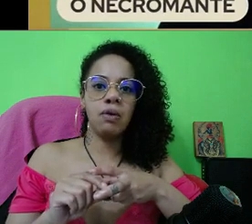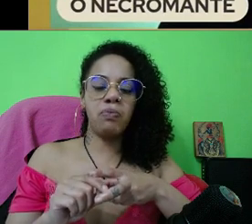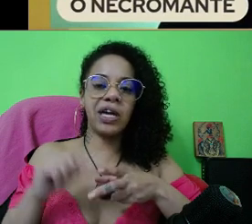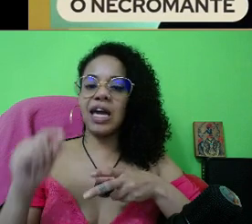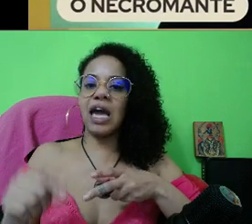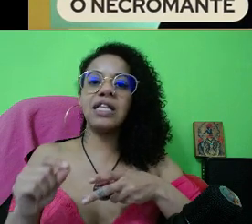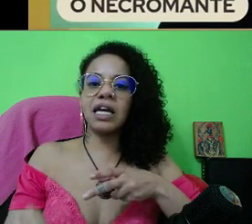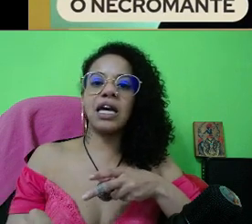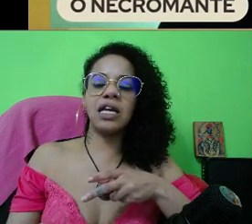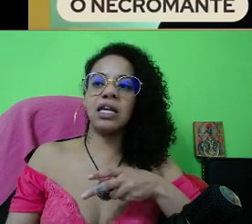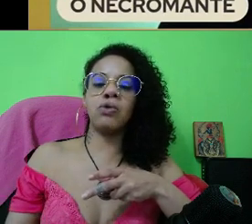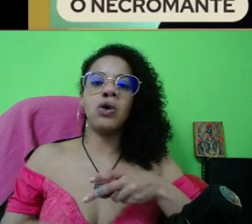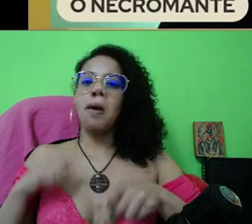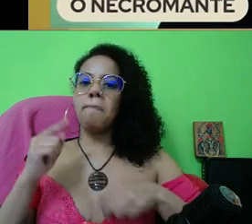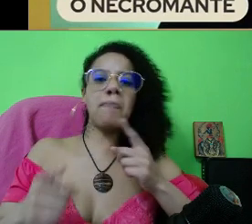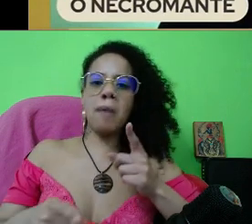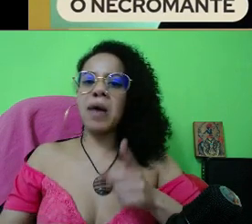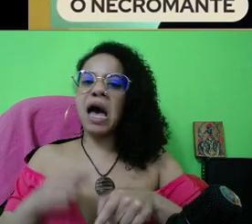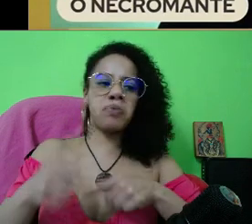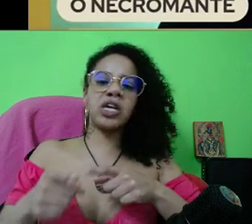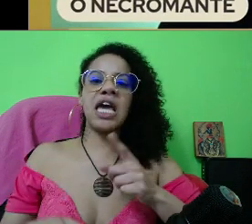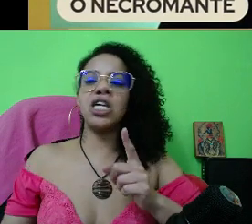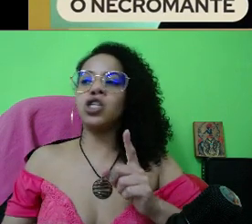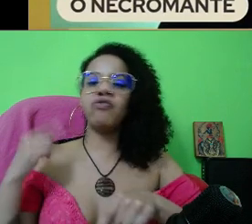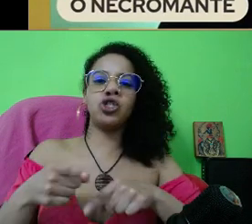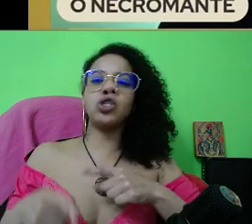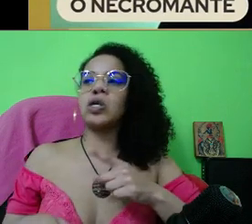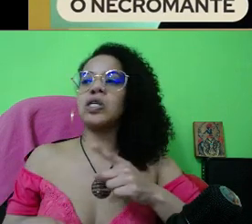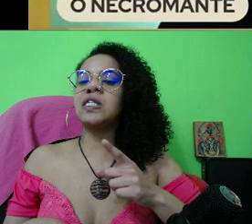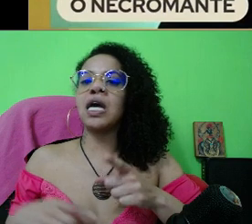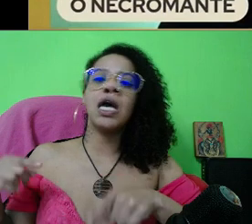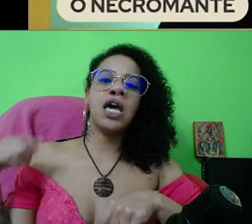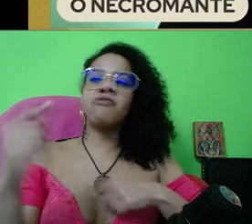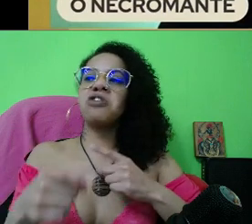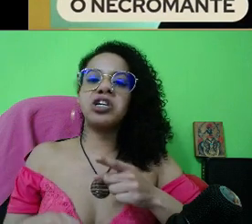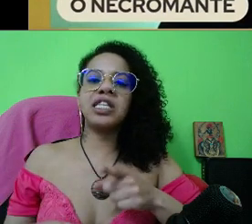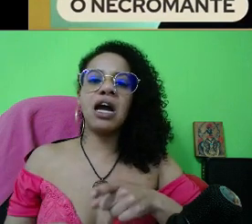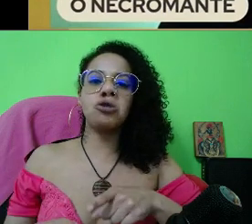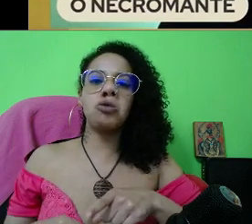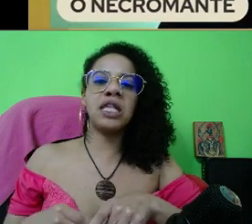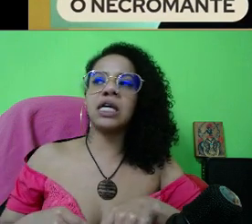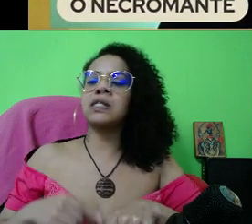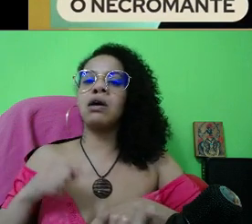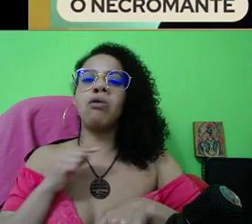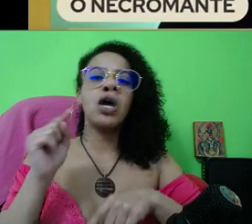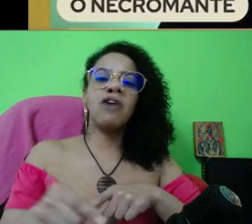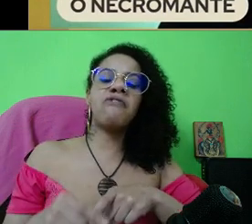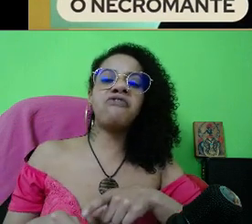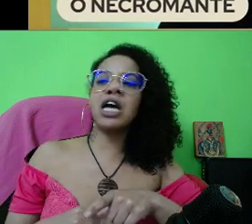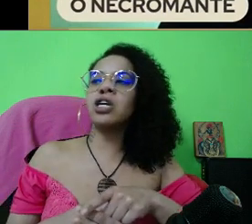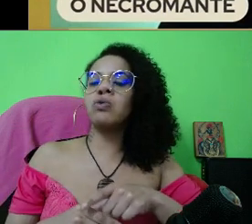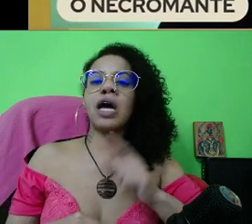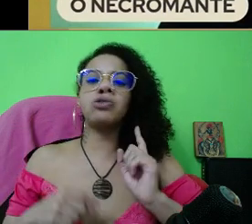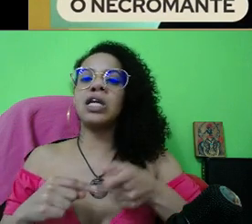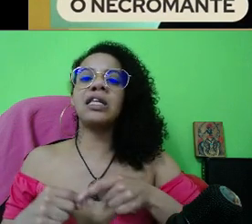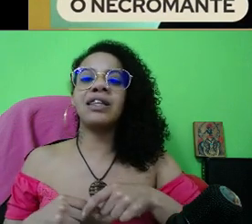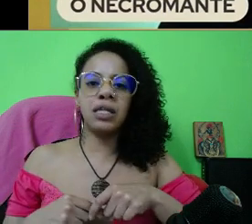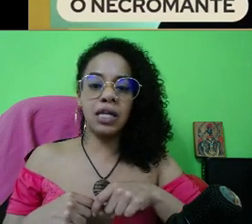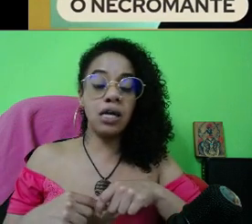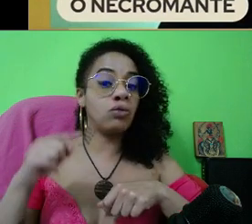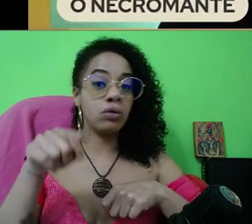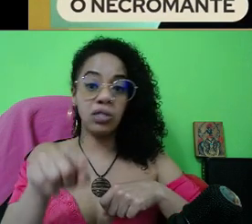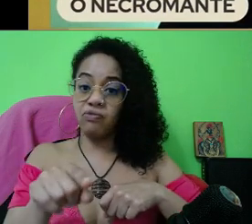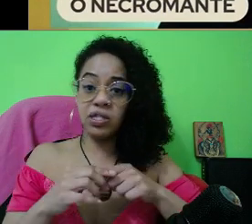porque quem tá querendo papapa porque é isso vou distorcer e vou inverter argumentação eu vou falar que não quero